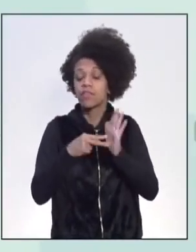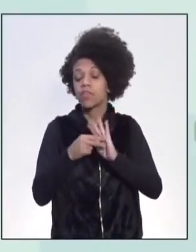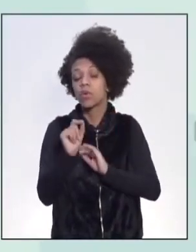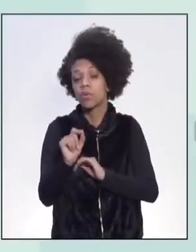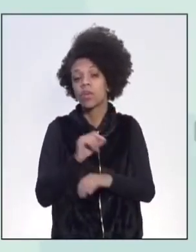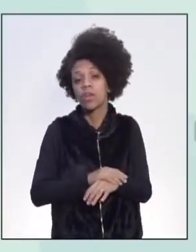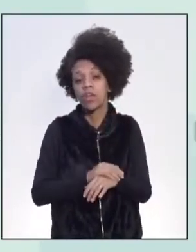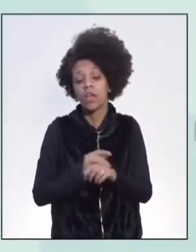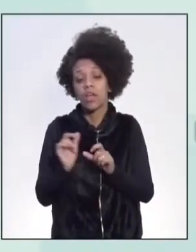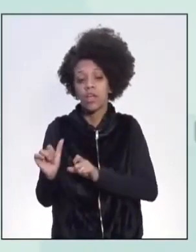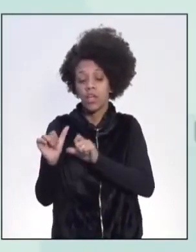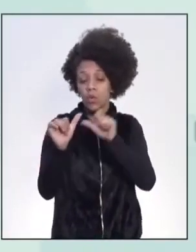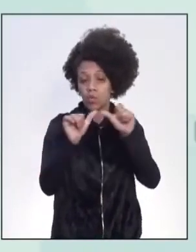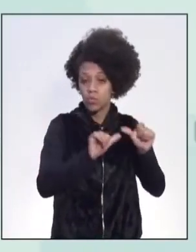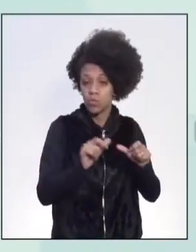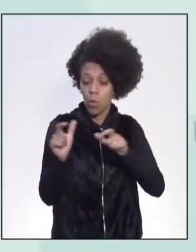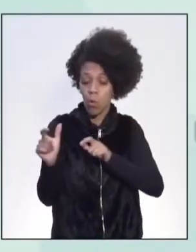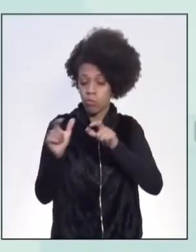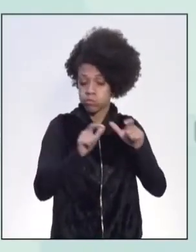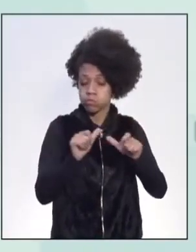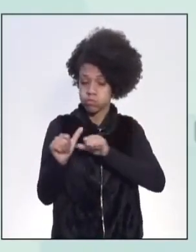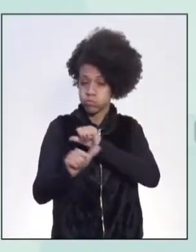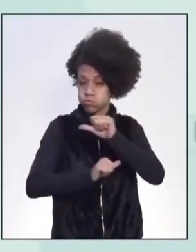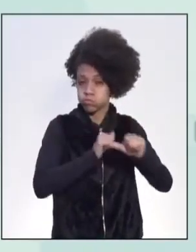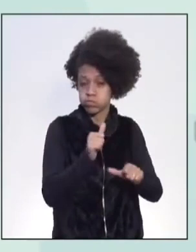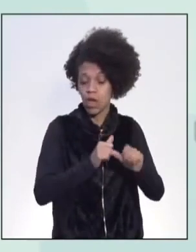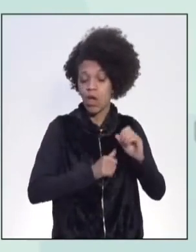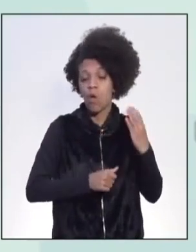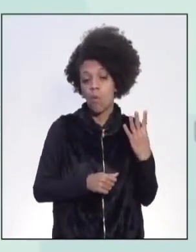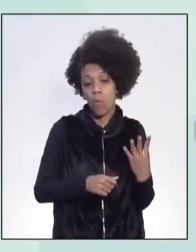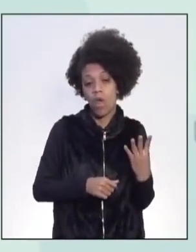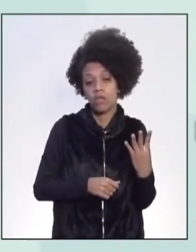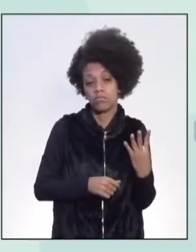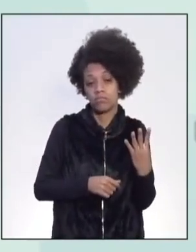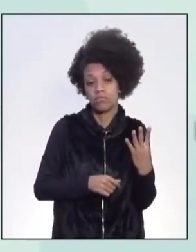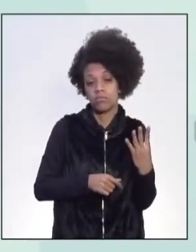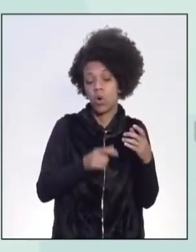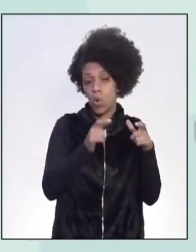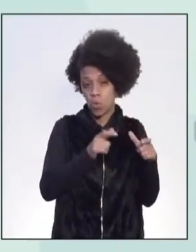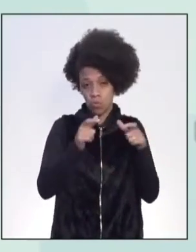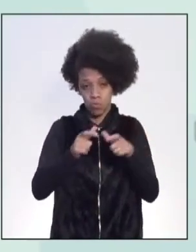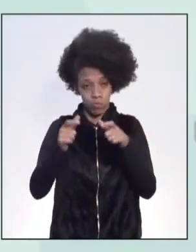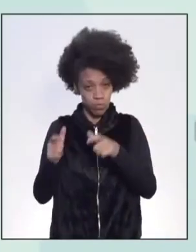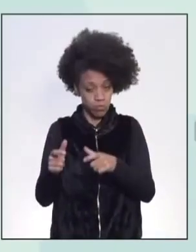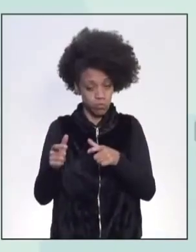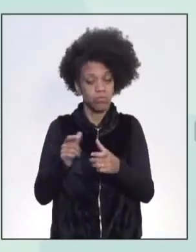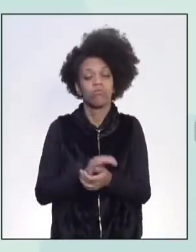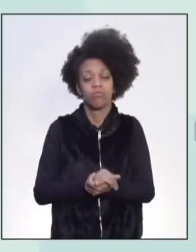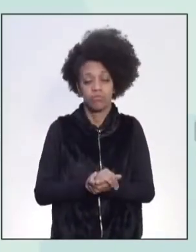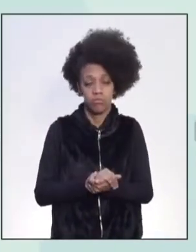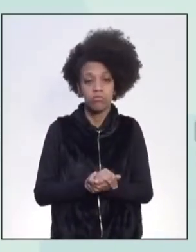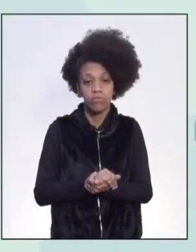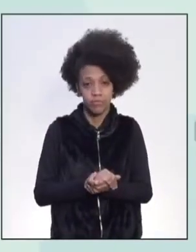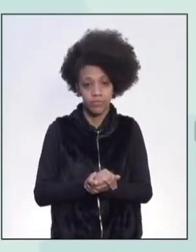quê? Que o deslocamento é para a esquerda. Então, como é 4, são 4 unidades